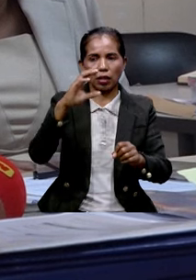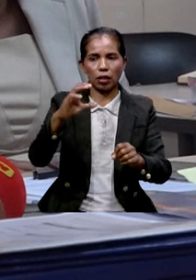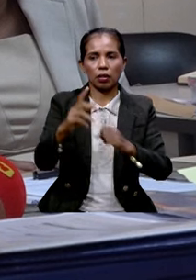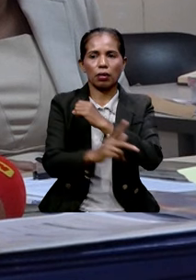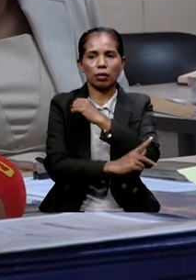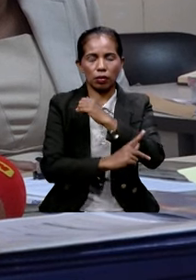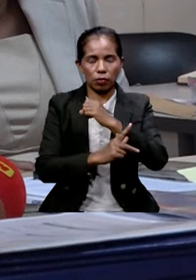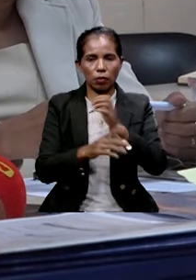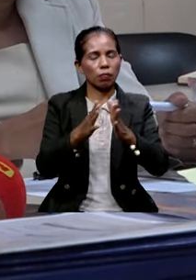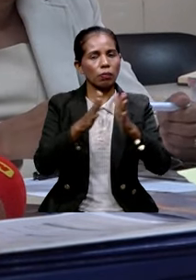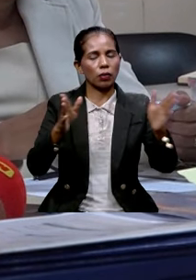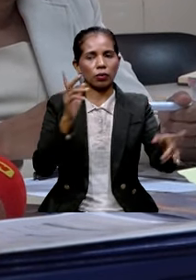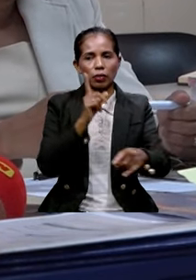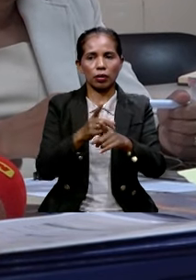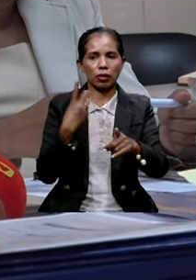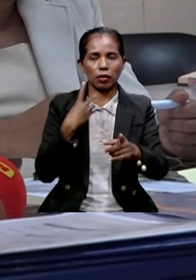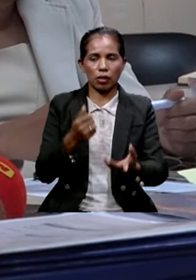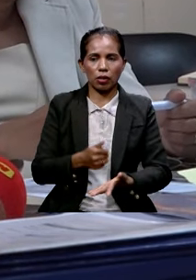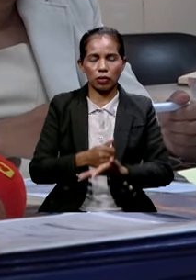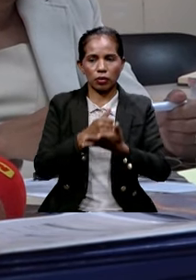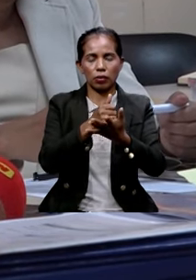um pouco, né? Então facilita a